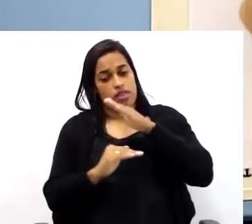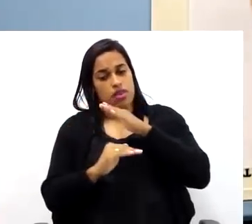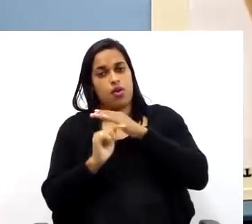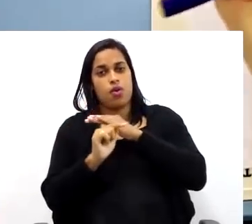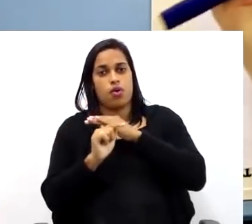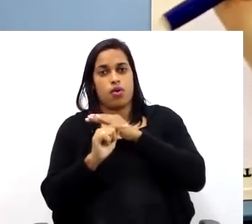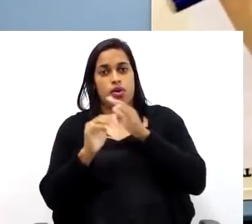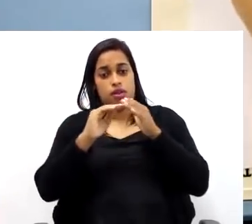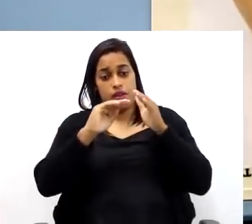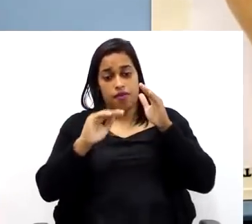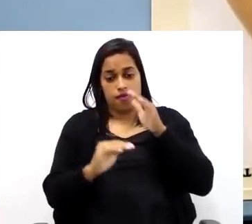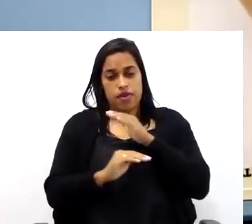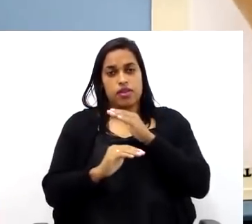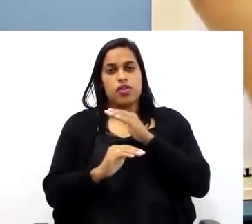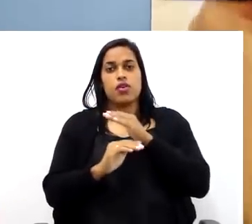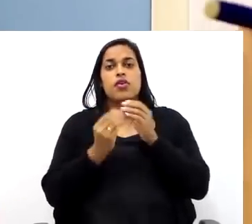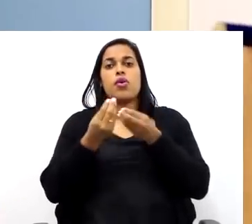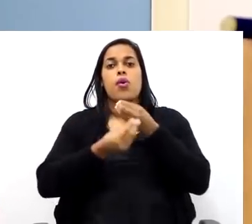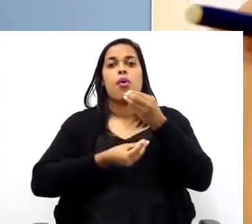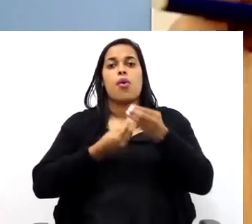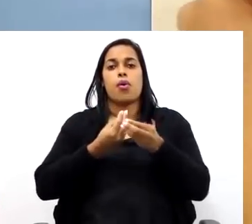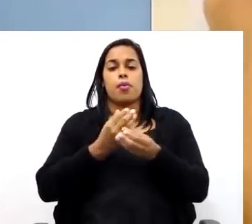aqui. E a inferior vai ser